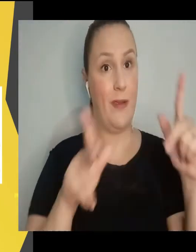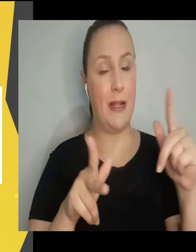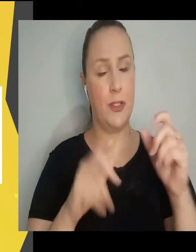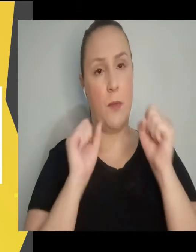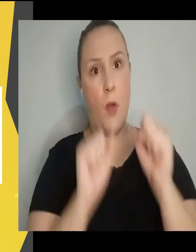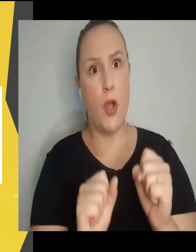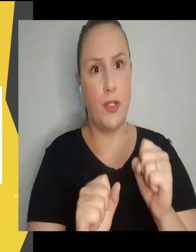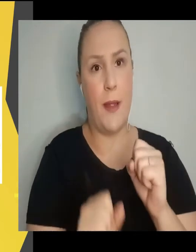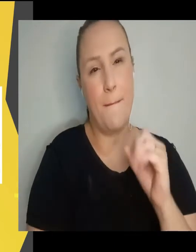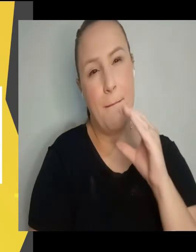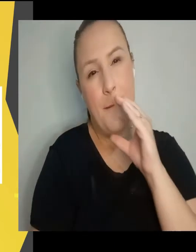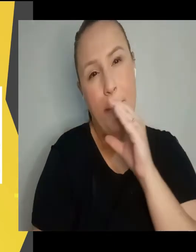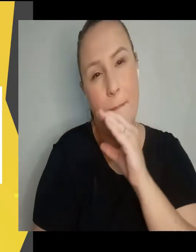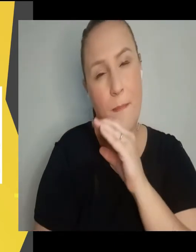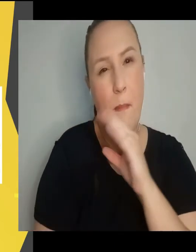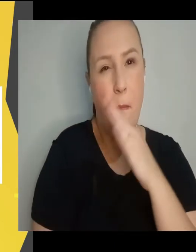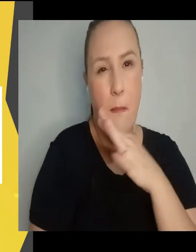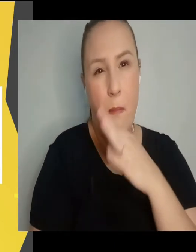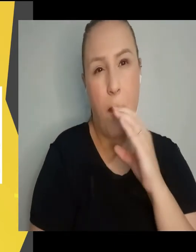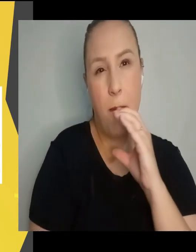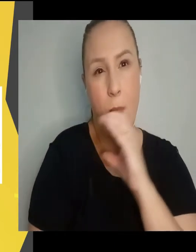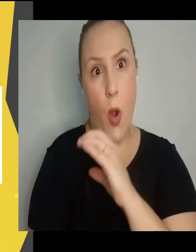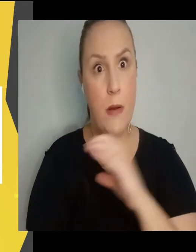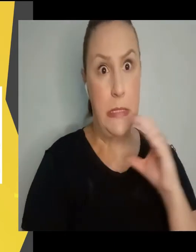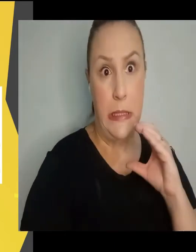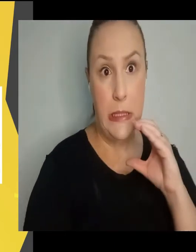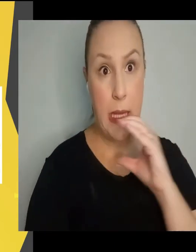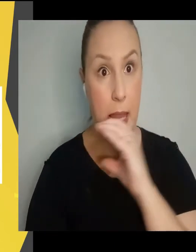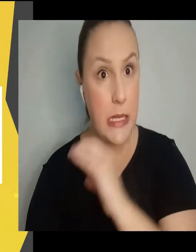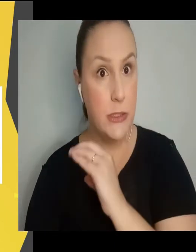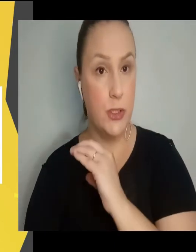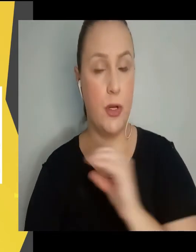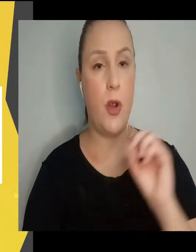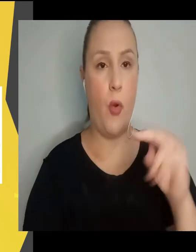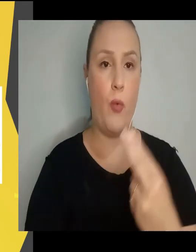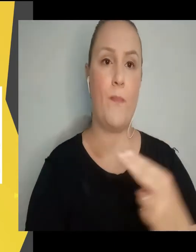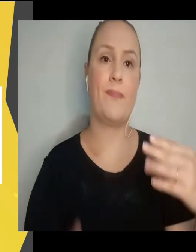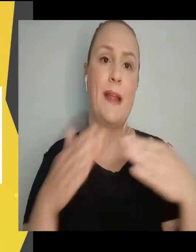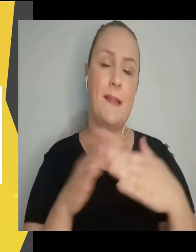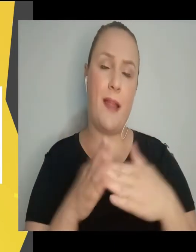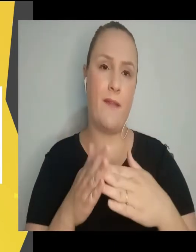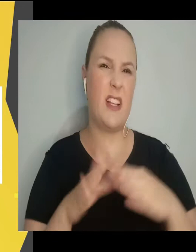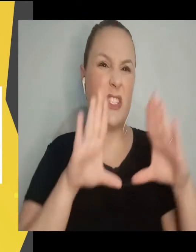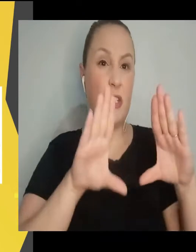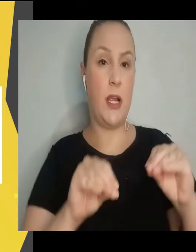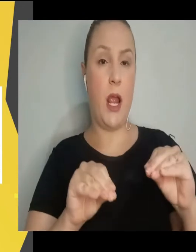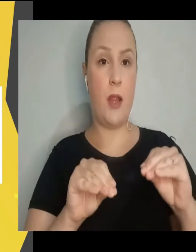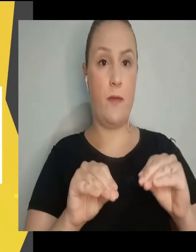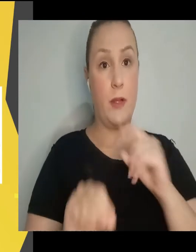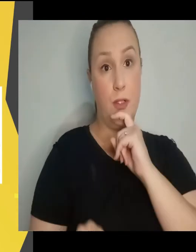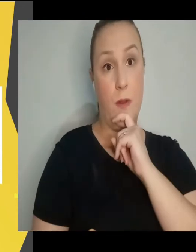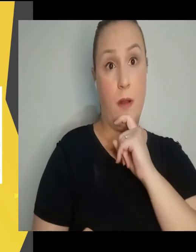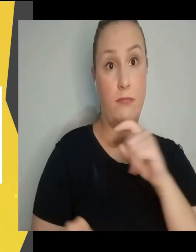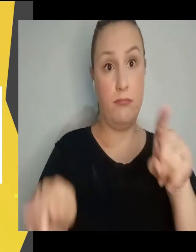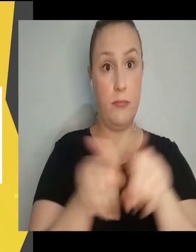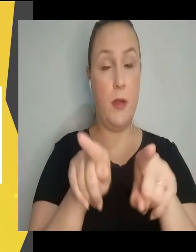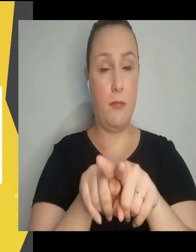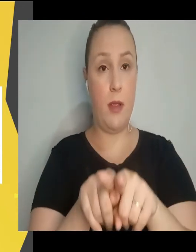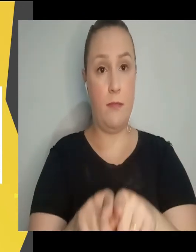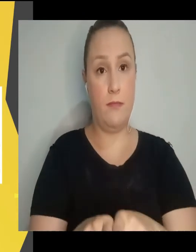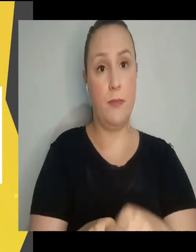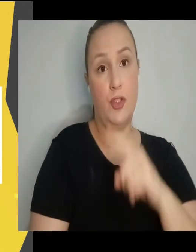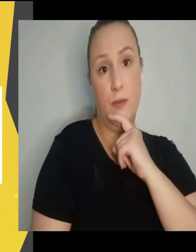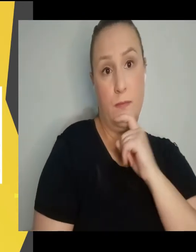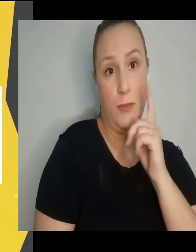em vários níveis. A gente pode deixar a água morna, a gente pode deixar a água quente, a gente pode manter ele